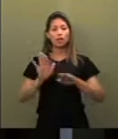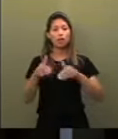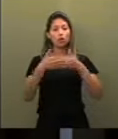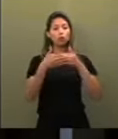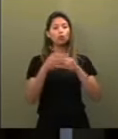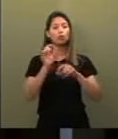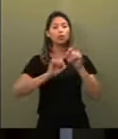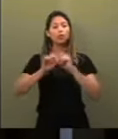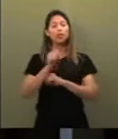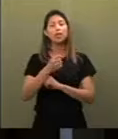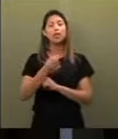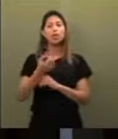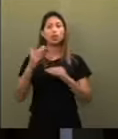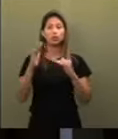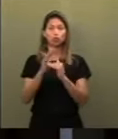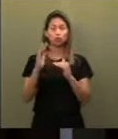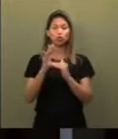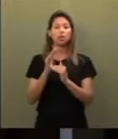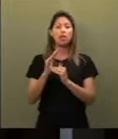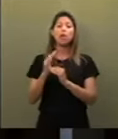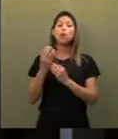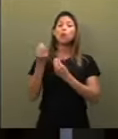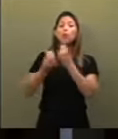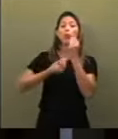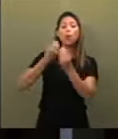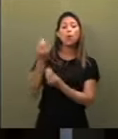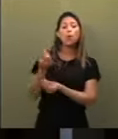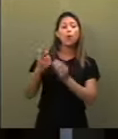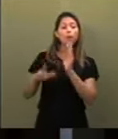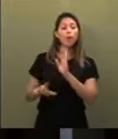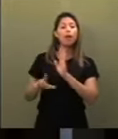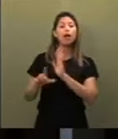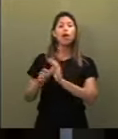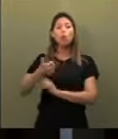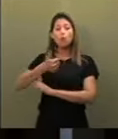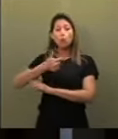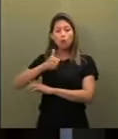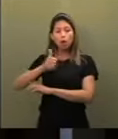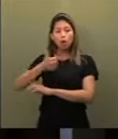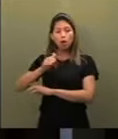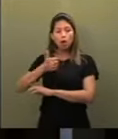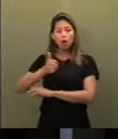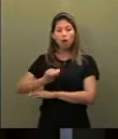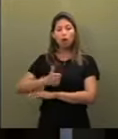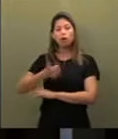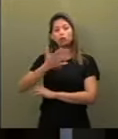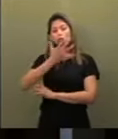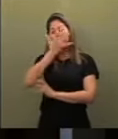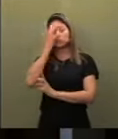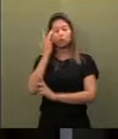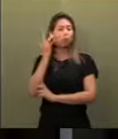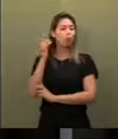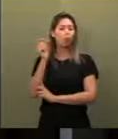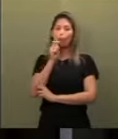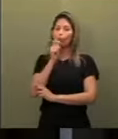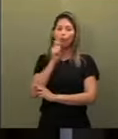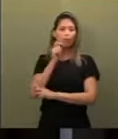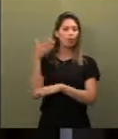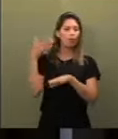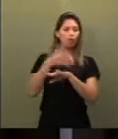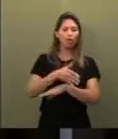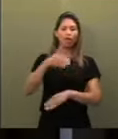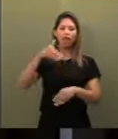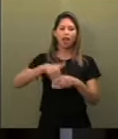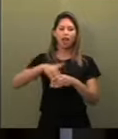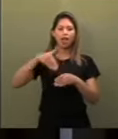na prática, delegando a 11 pessoas que não foram eleitas, diferente de